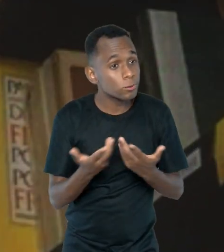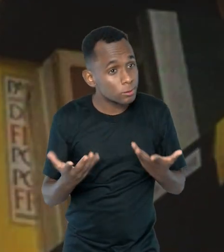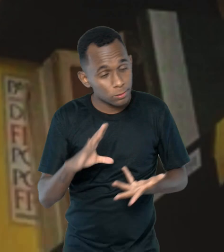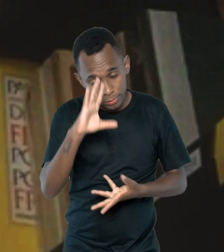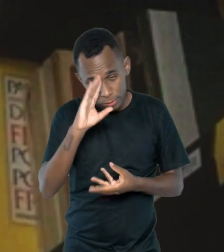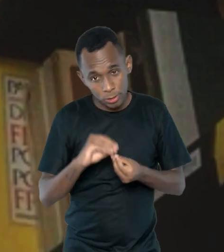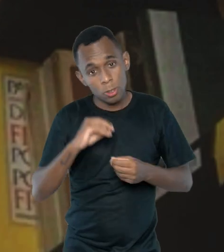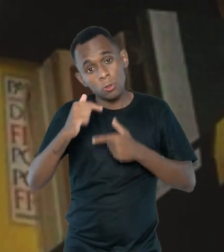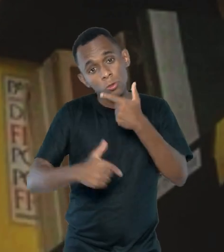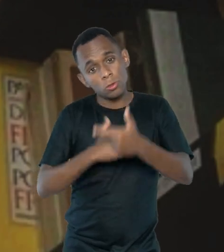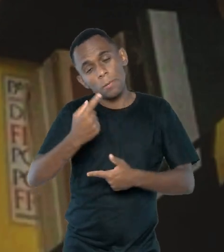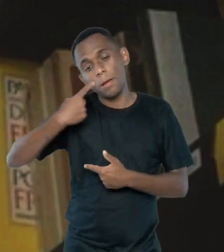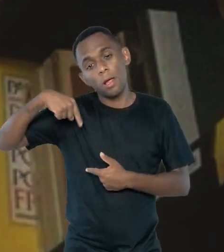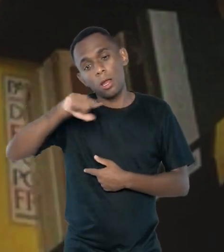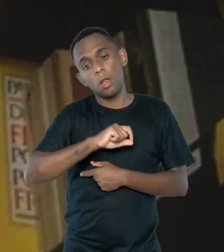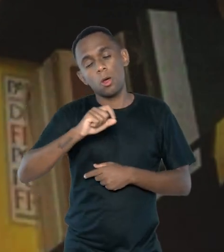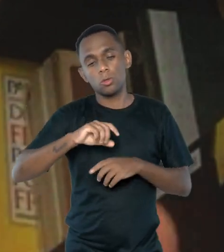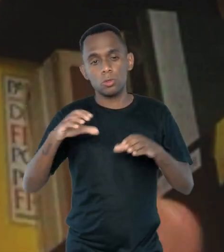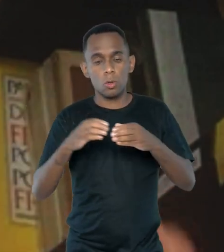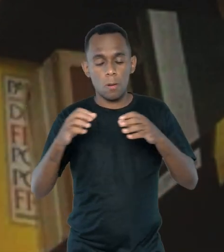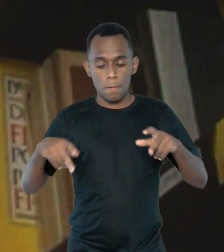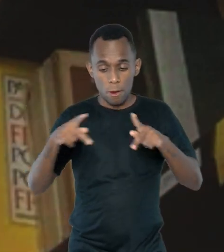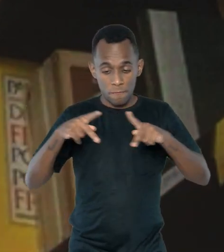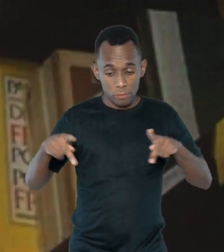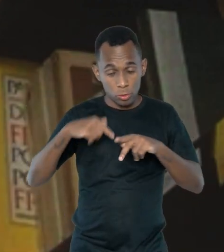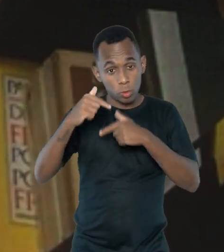que é o trabalho da gente de professor e o trabalho do autor de livro